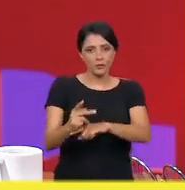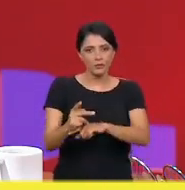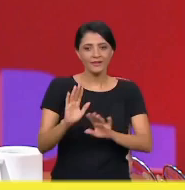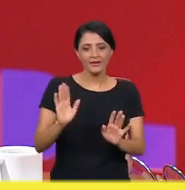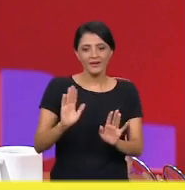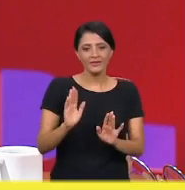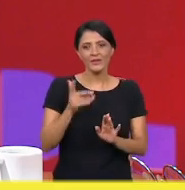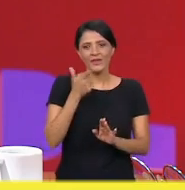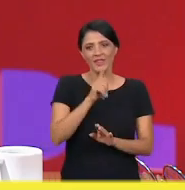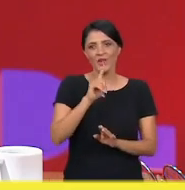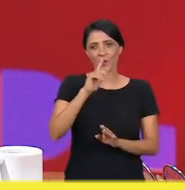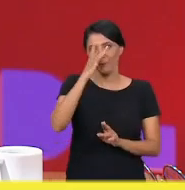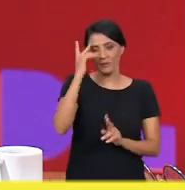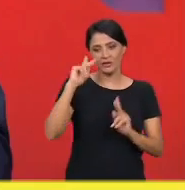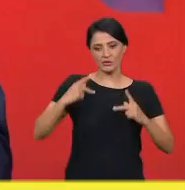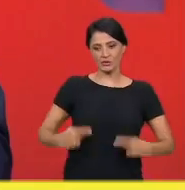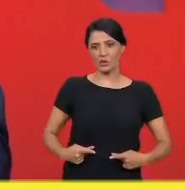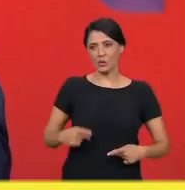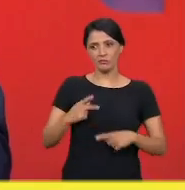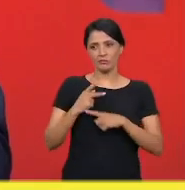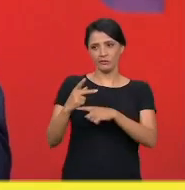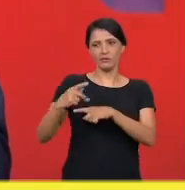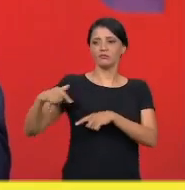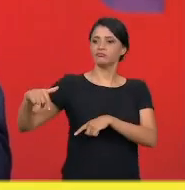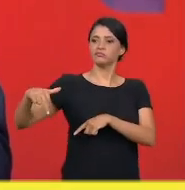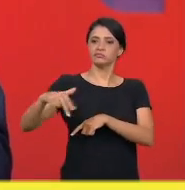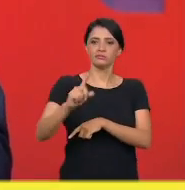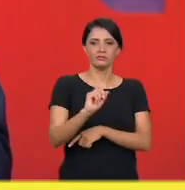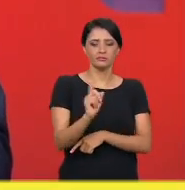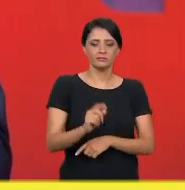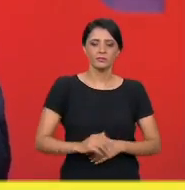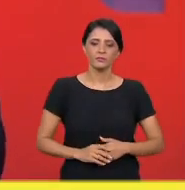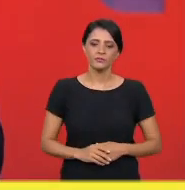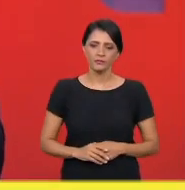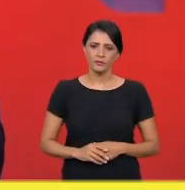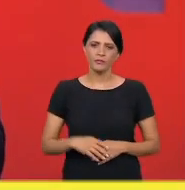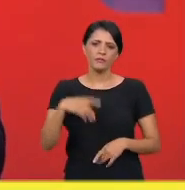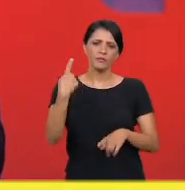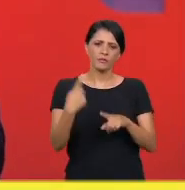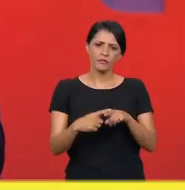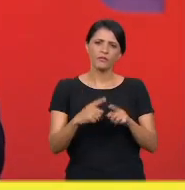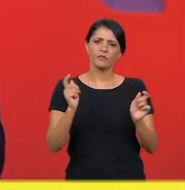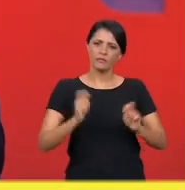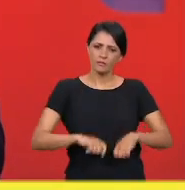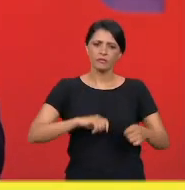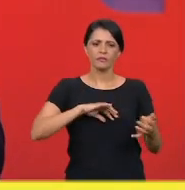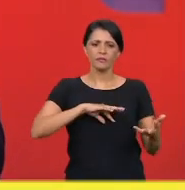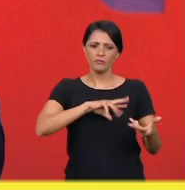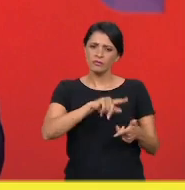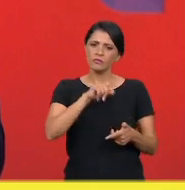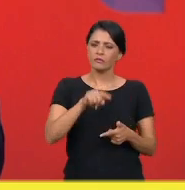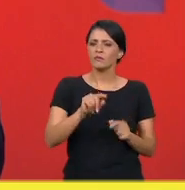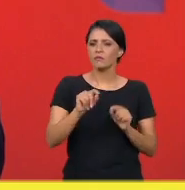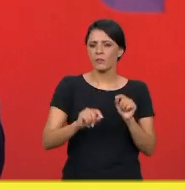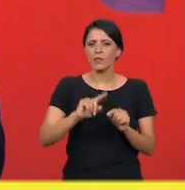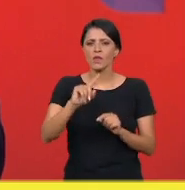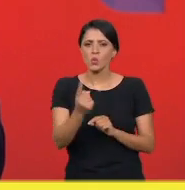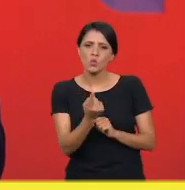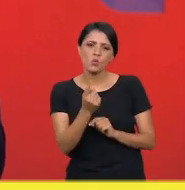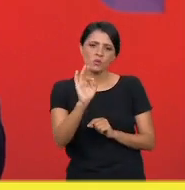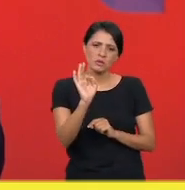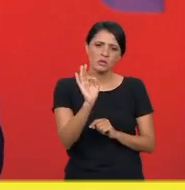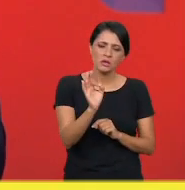Claro, claro. Seres humanos por aí. Pessoas caminhando. Mas isso porque as condições da Terra, elas são únicas, é